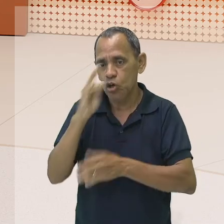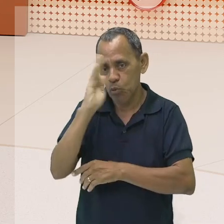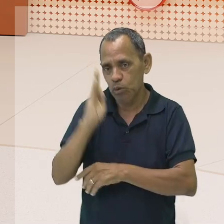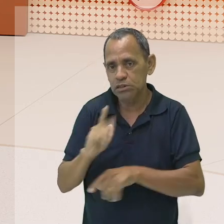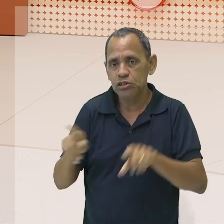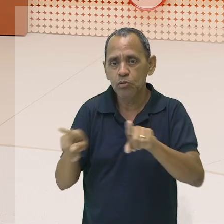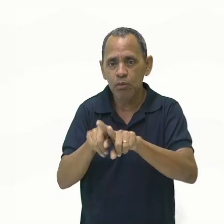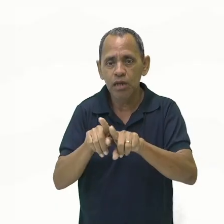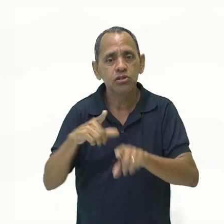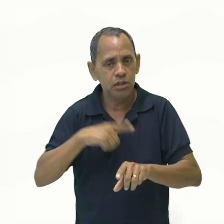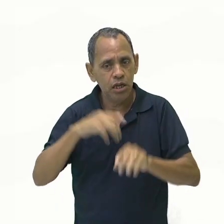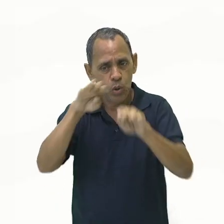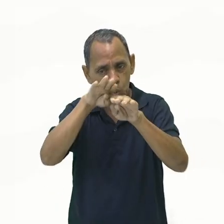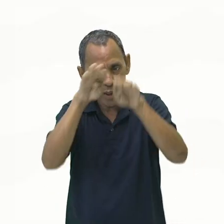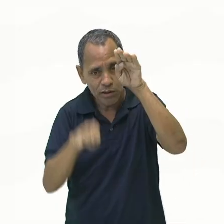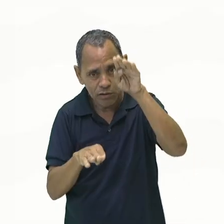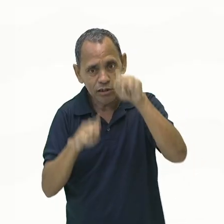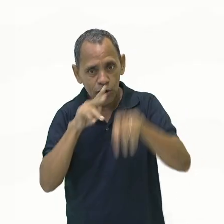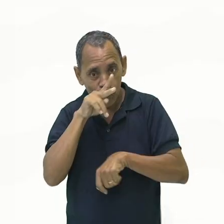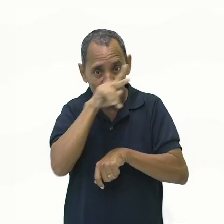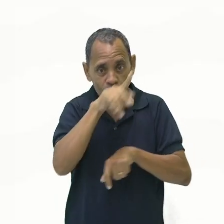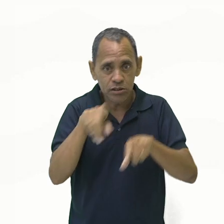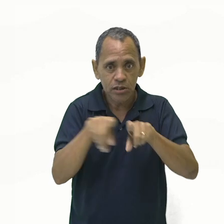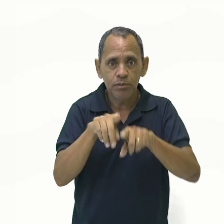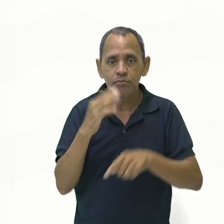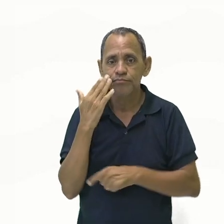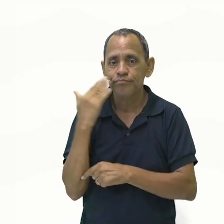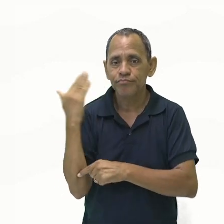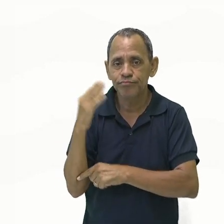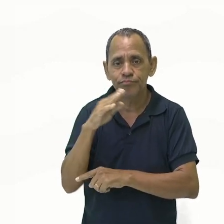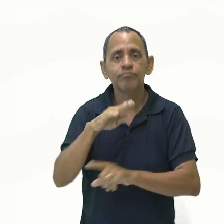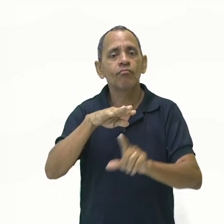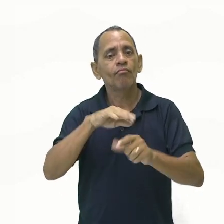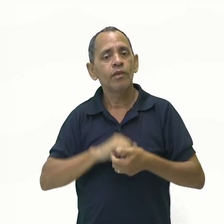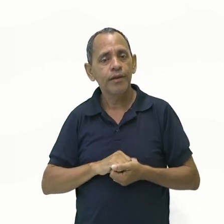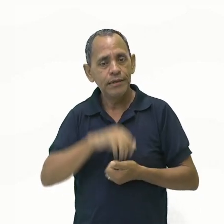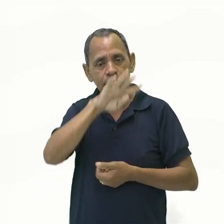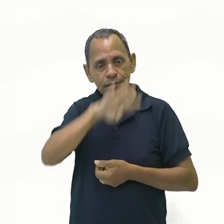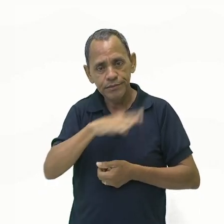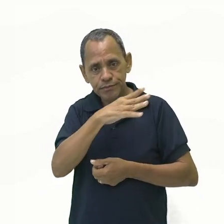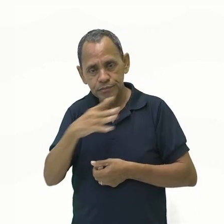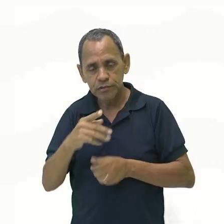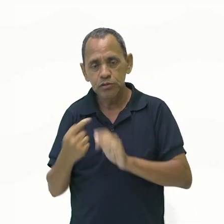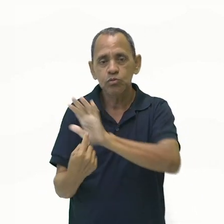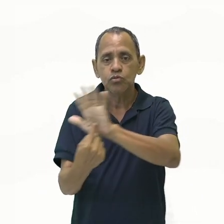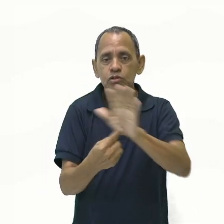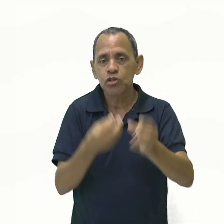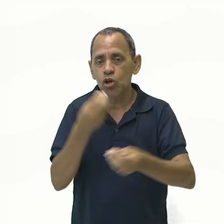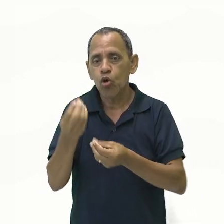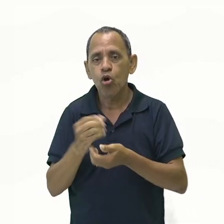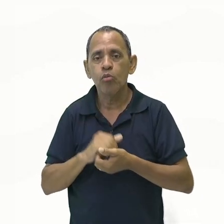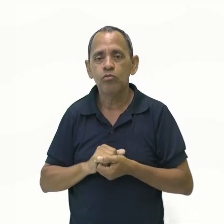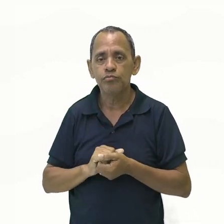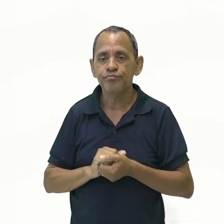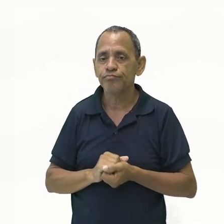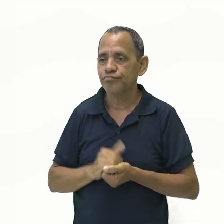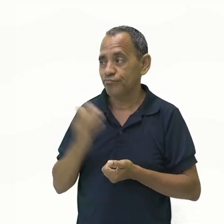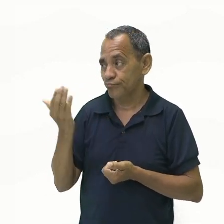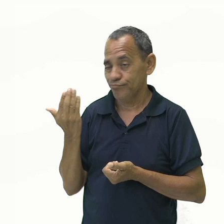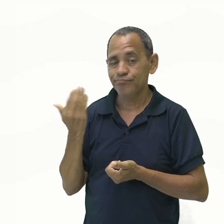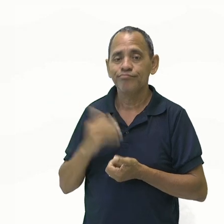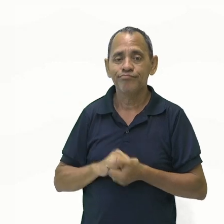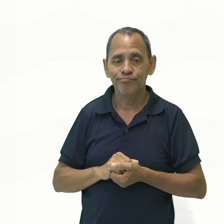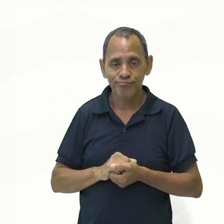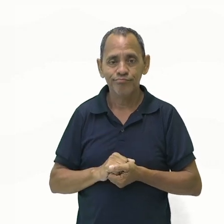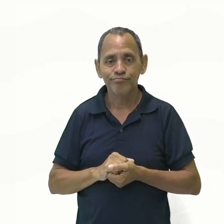tabela que a gente vai ver agora aí, a gente vai ver mais uma tabela, um gráfico, né? Um gráfico numérico que traz aí a evolução da pobreza no Brasil